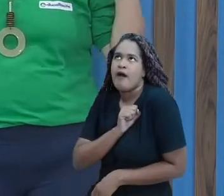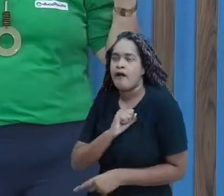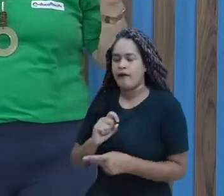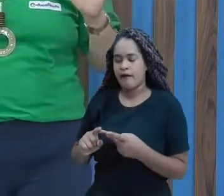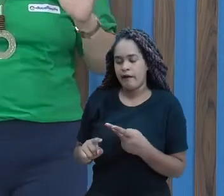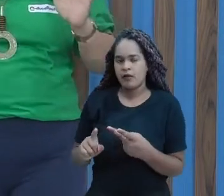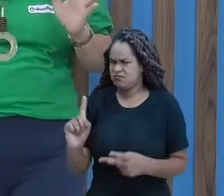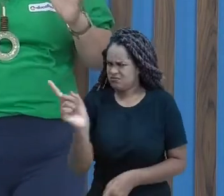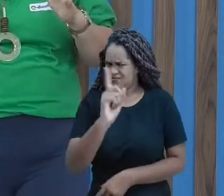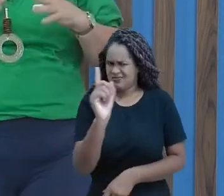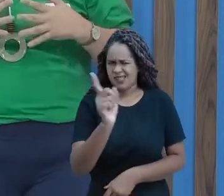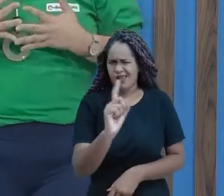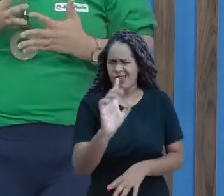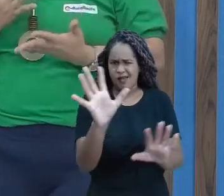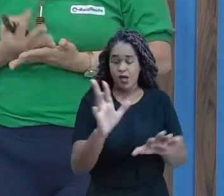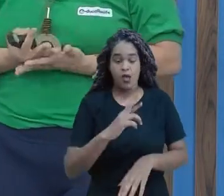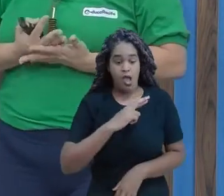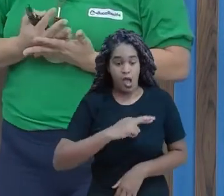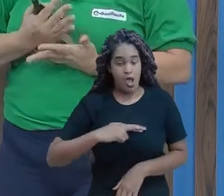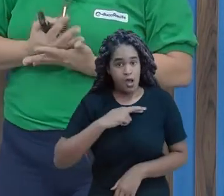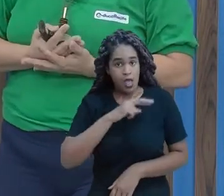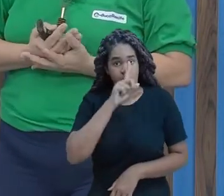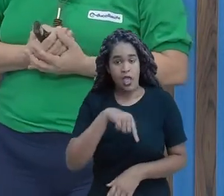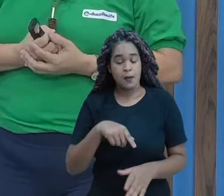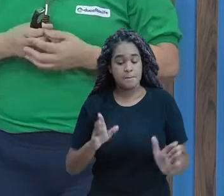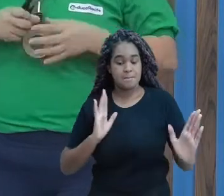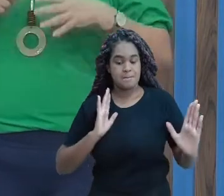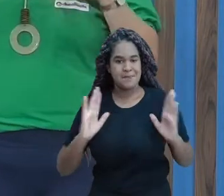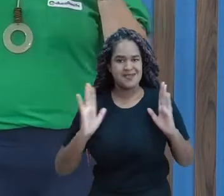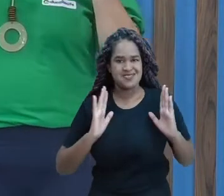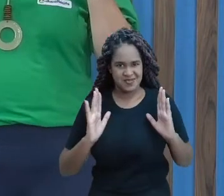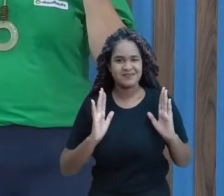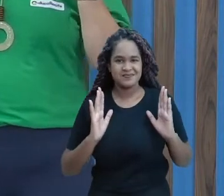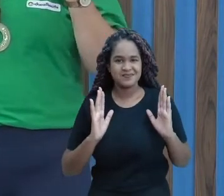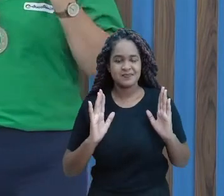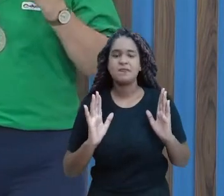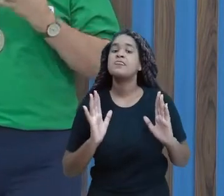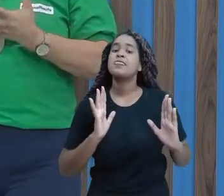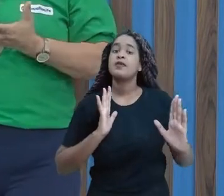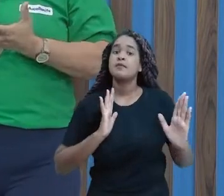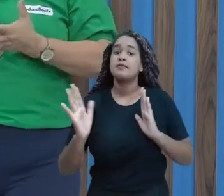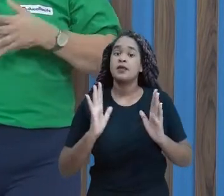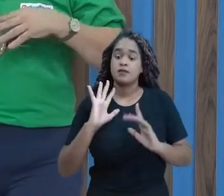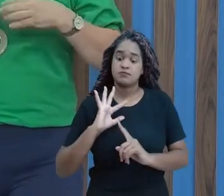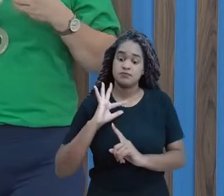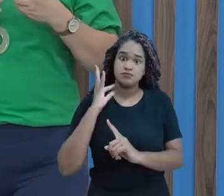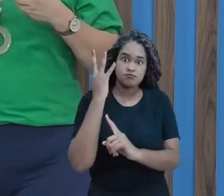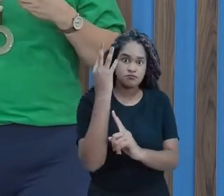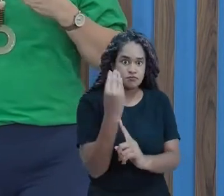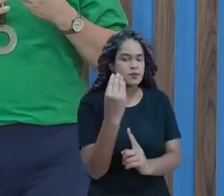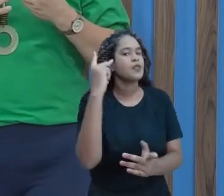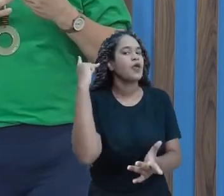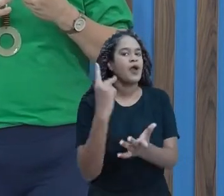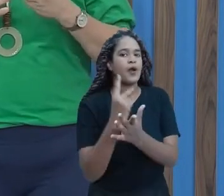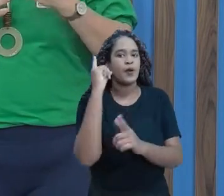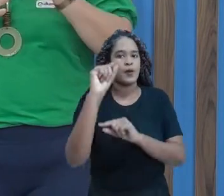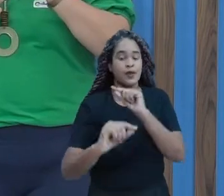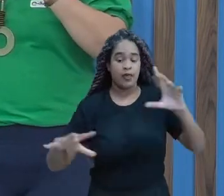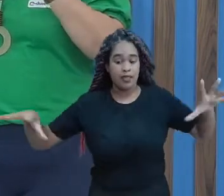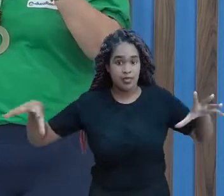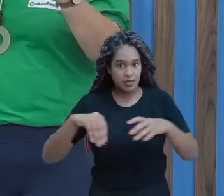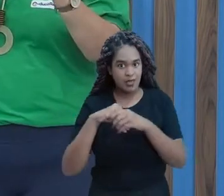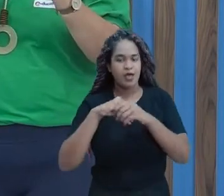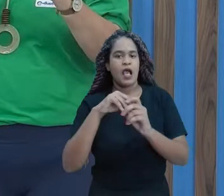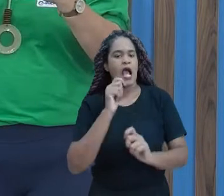Desconstruam essa ideia. O romantismo é um período, assim, da arte, onde os artistas